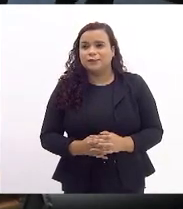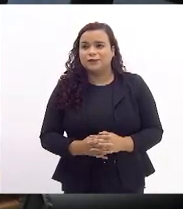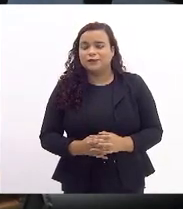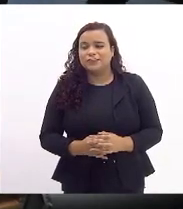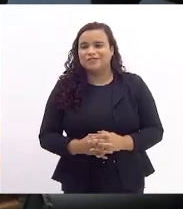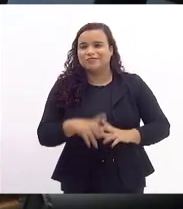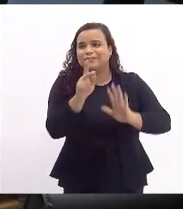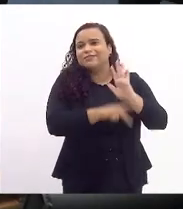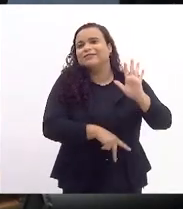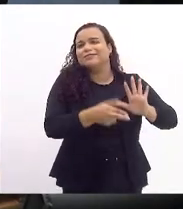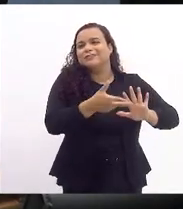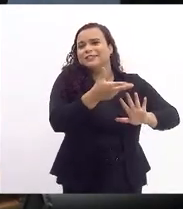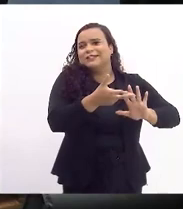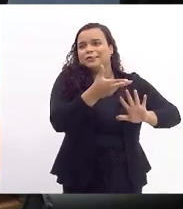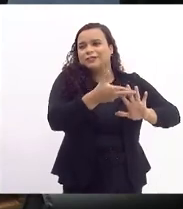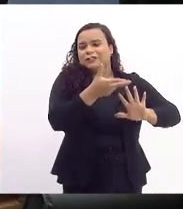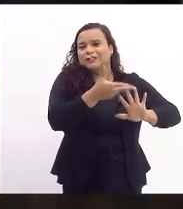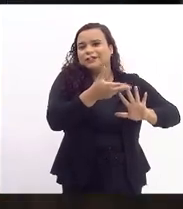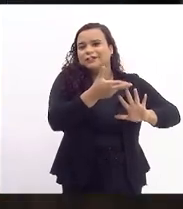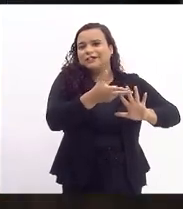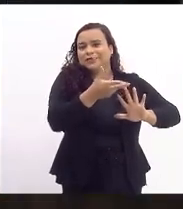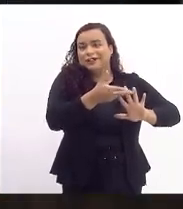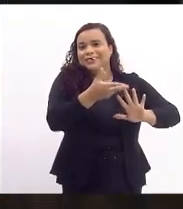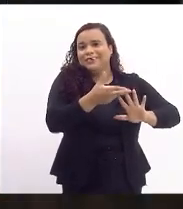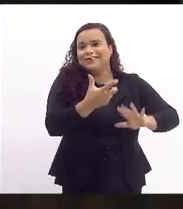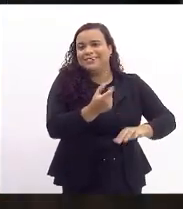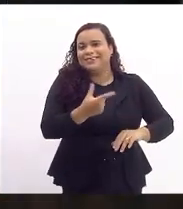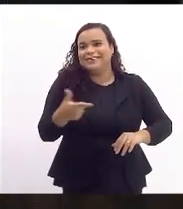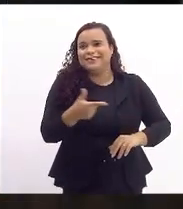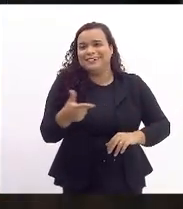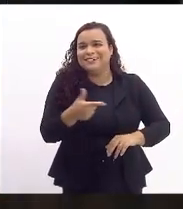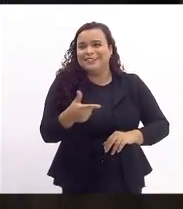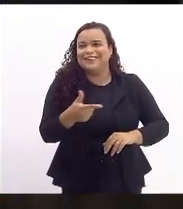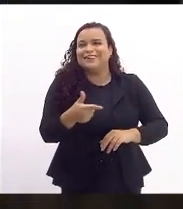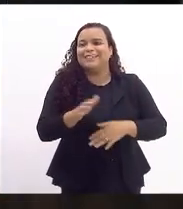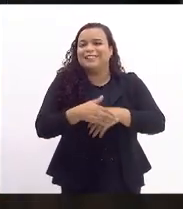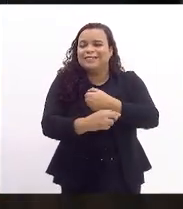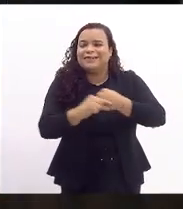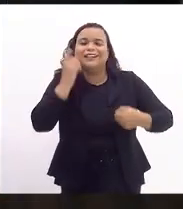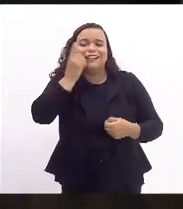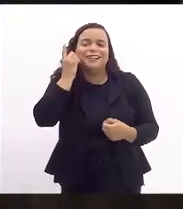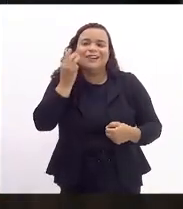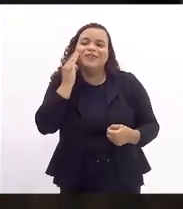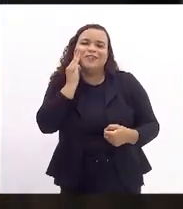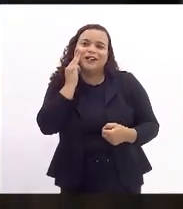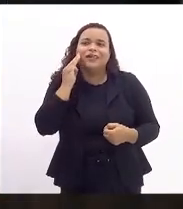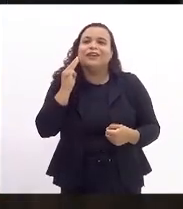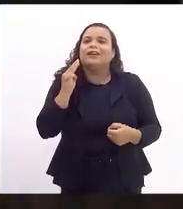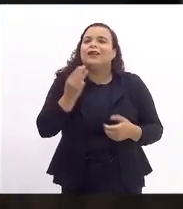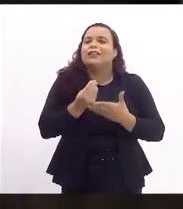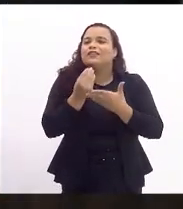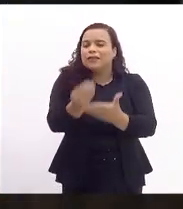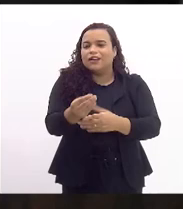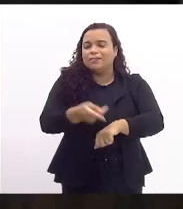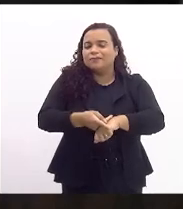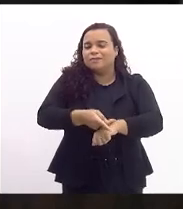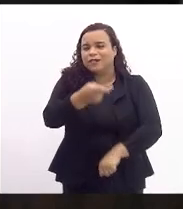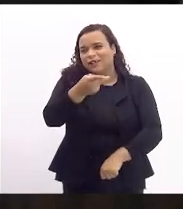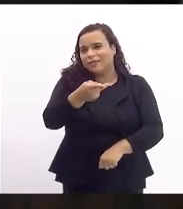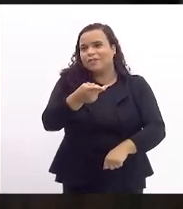E hoje é dia solução 12 e 22 e 22 de autoria do deputado da Mônica Francisco concede o prêmio Ruth de Souza